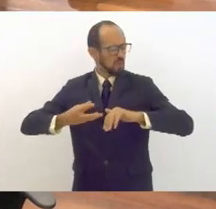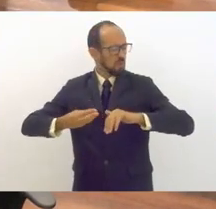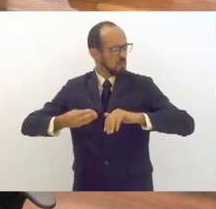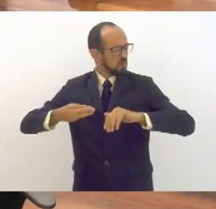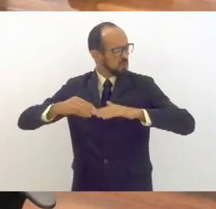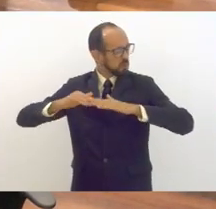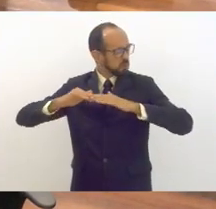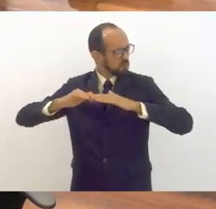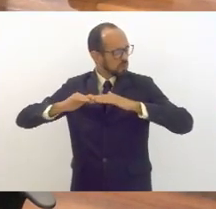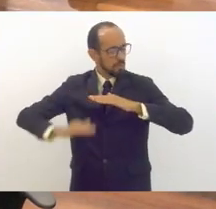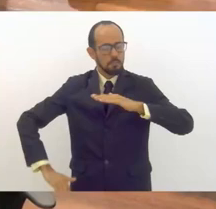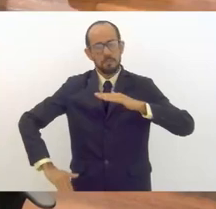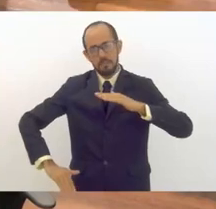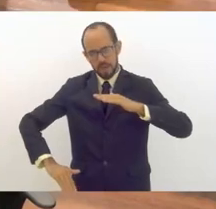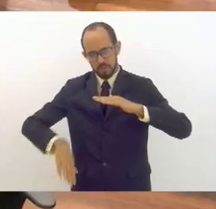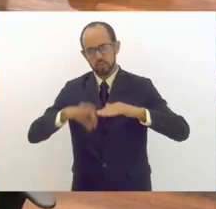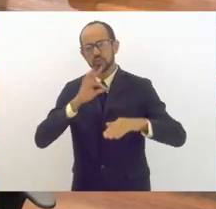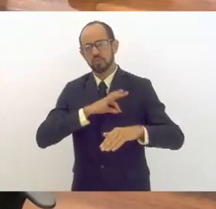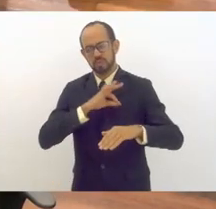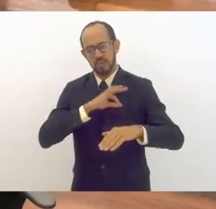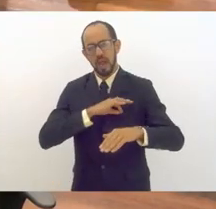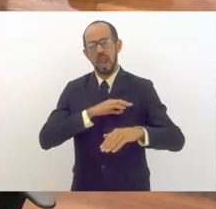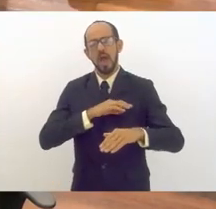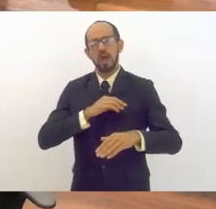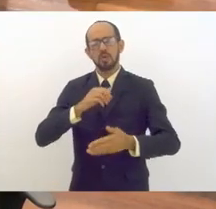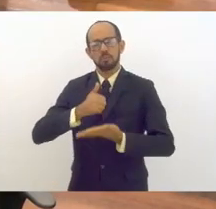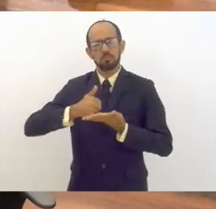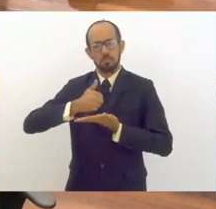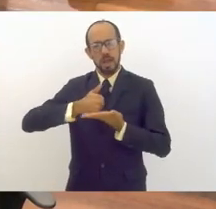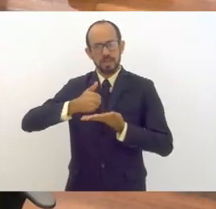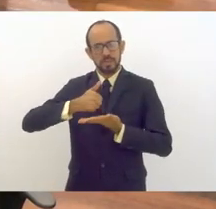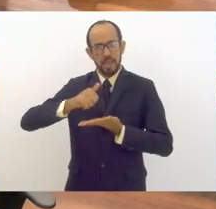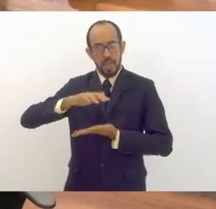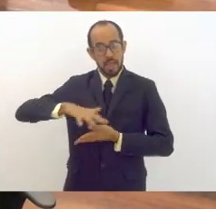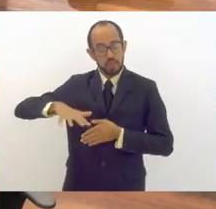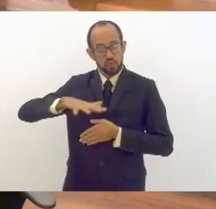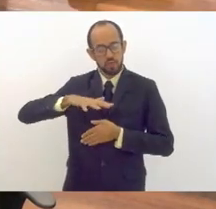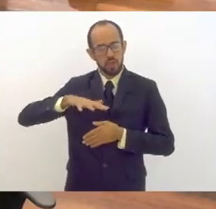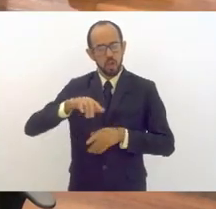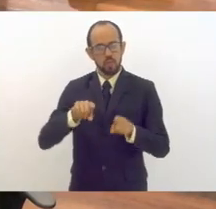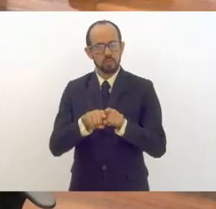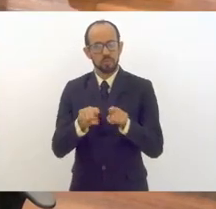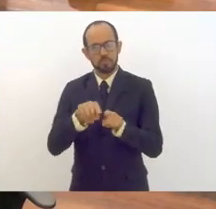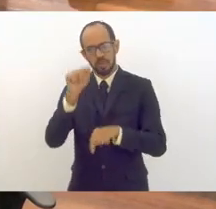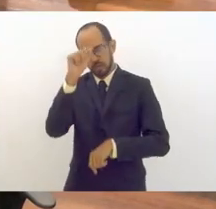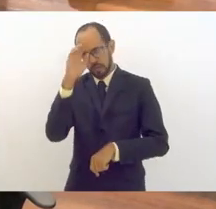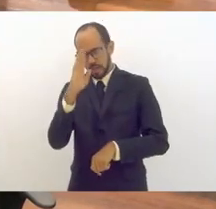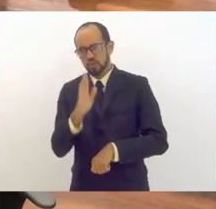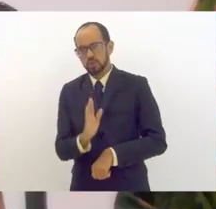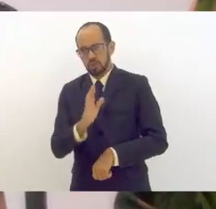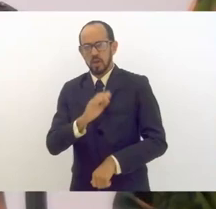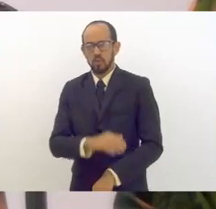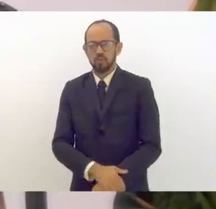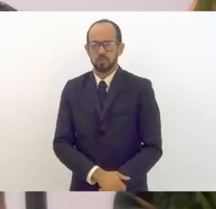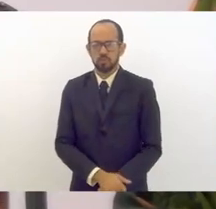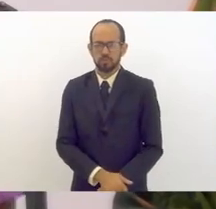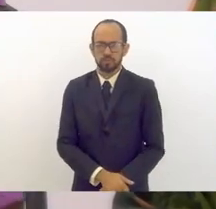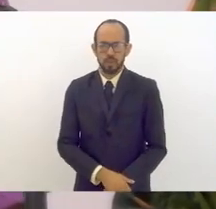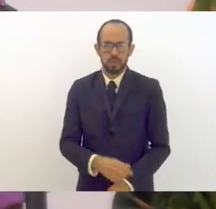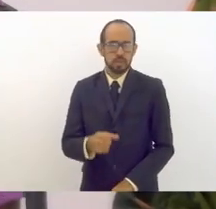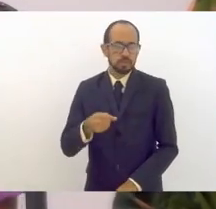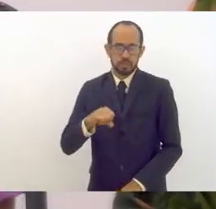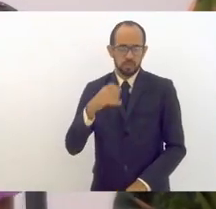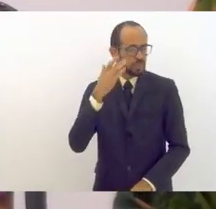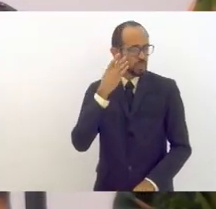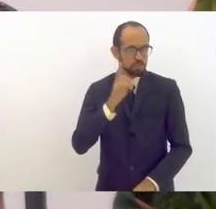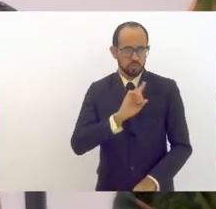abaixo do salário mínimo, tanto regional quanto o nacional, né? Para quem não sabe, um